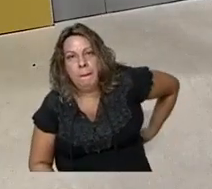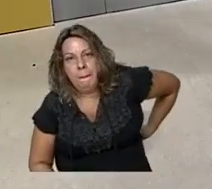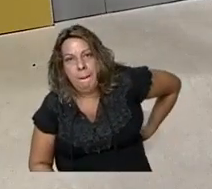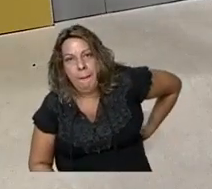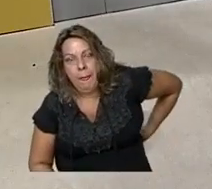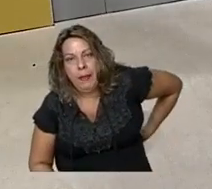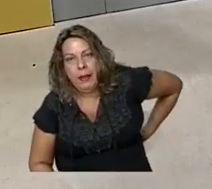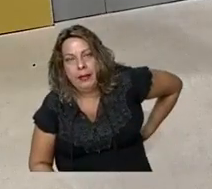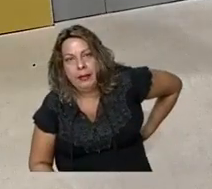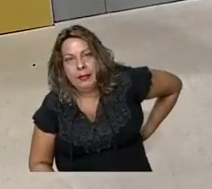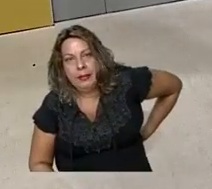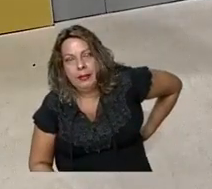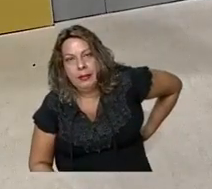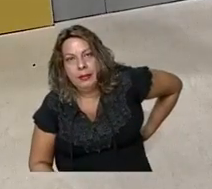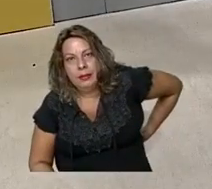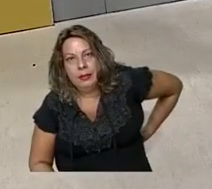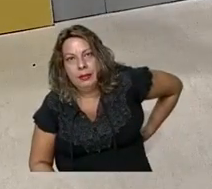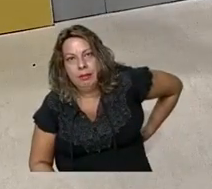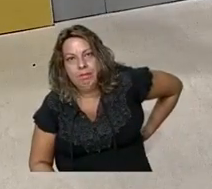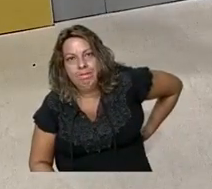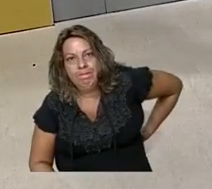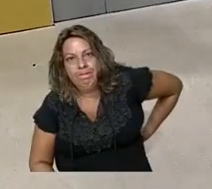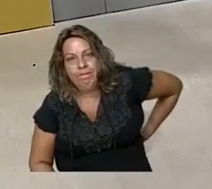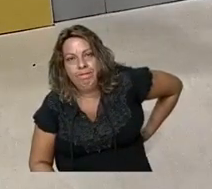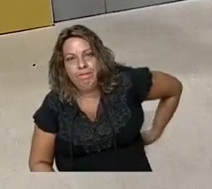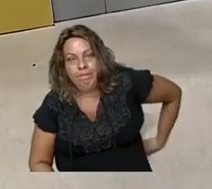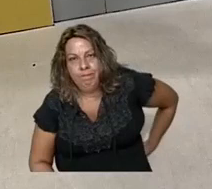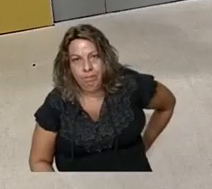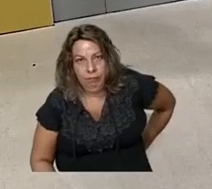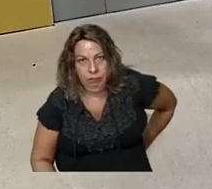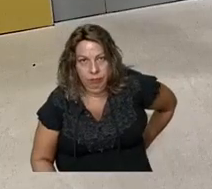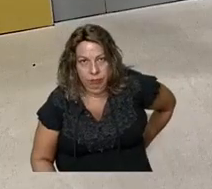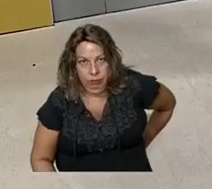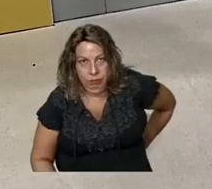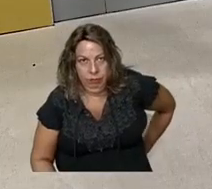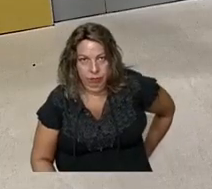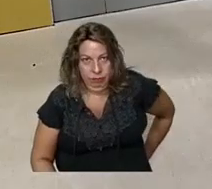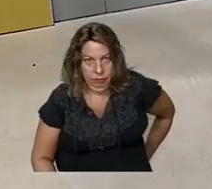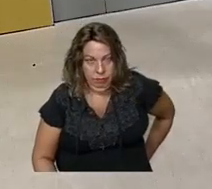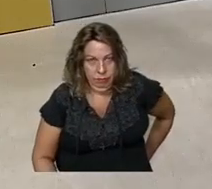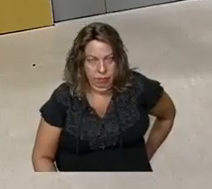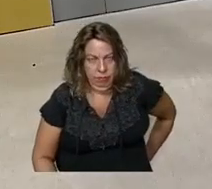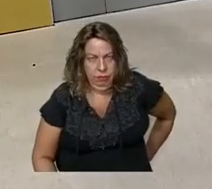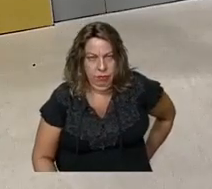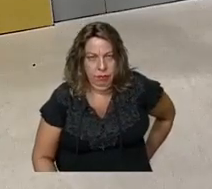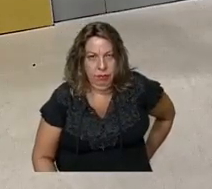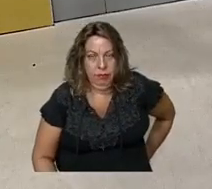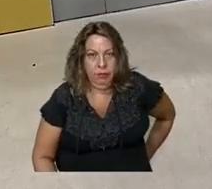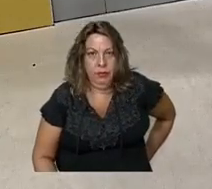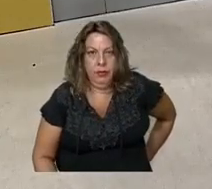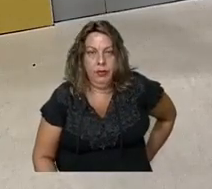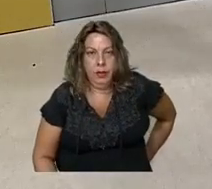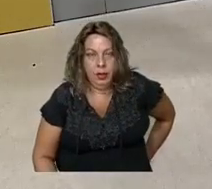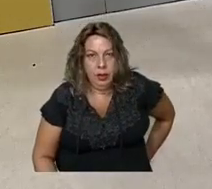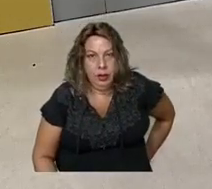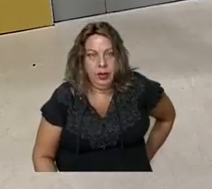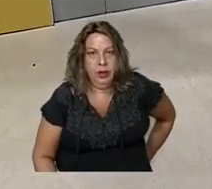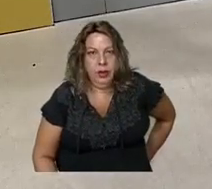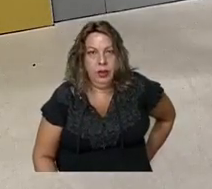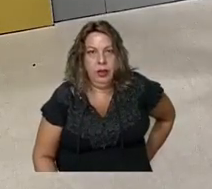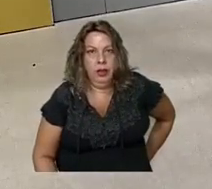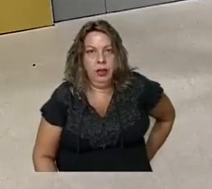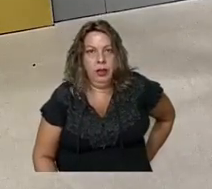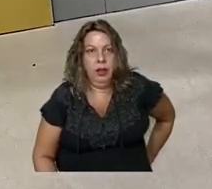de modalidade filantrópica premiável, emitido pela Capemisa Capitalização SA. E aí quando você compra o seu título, você